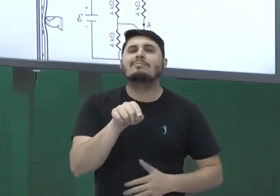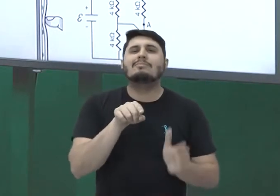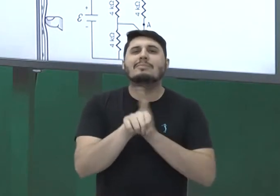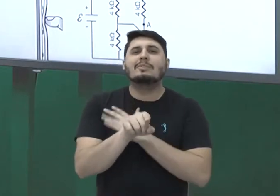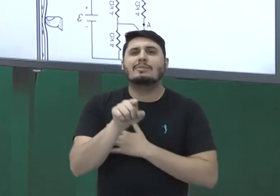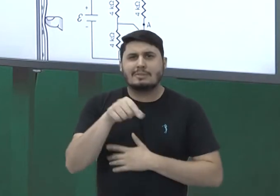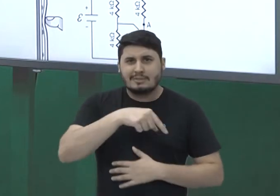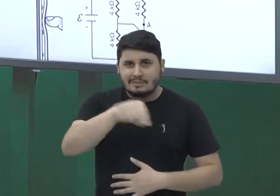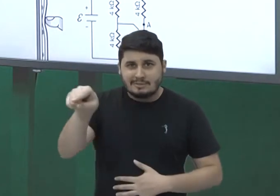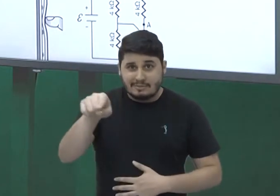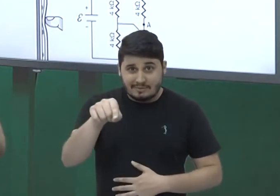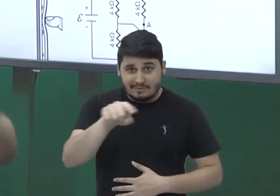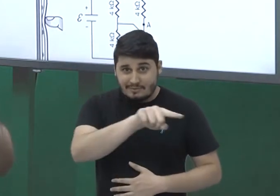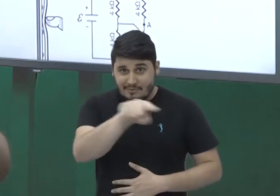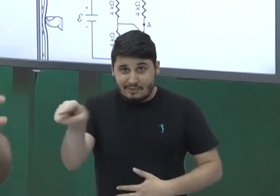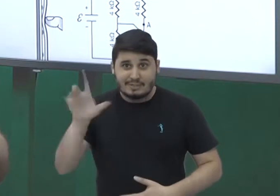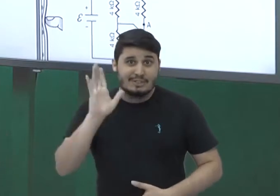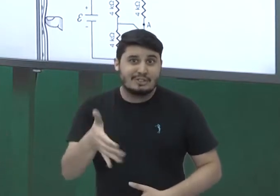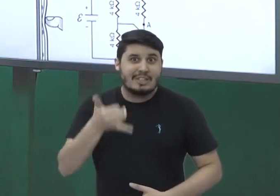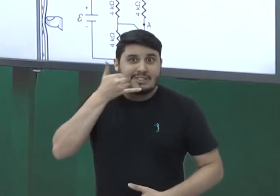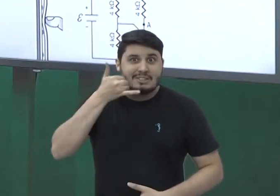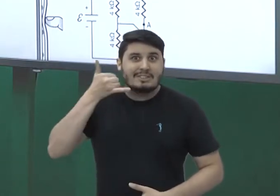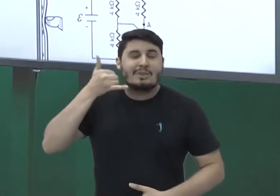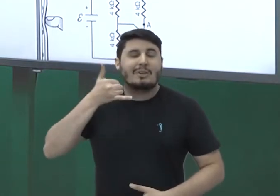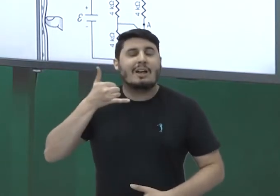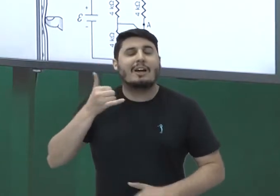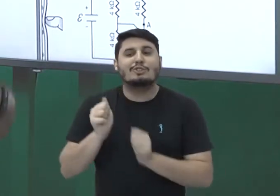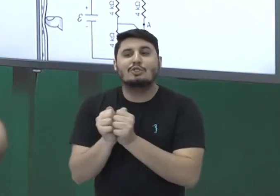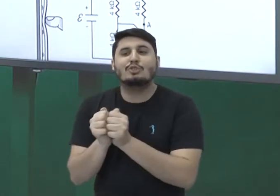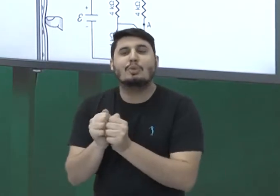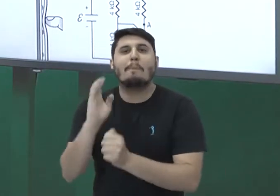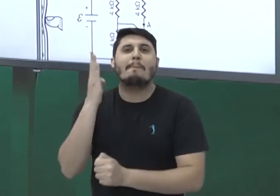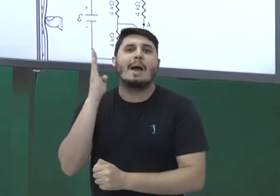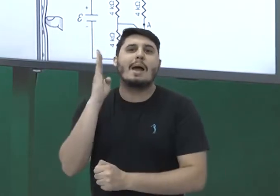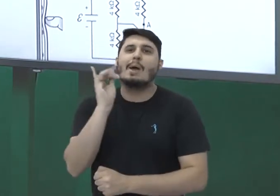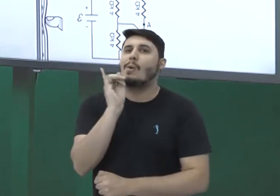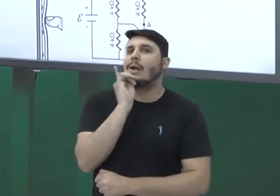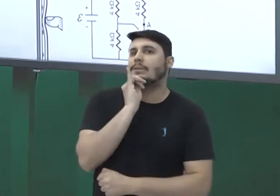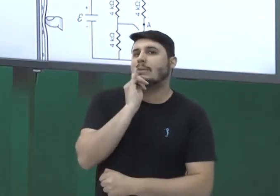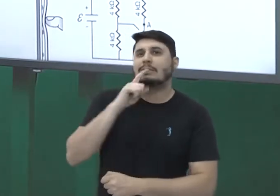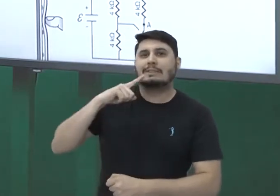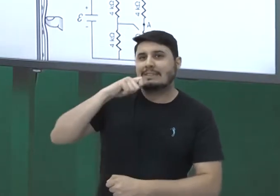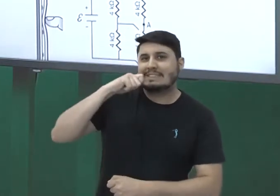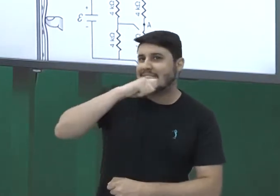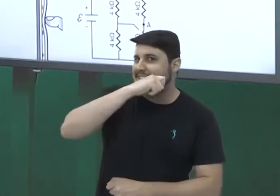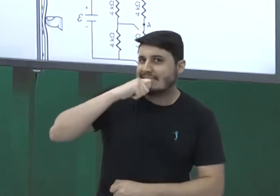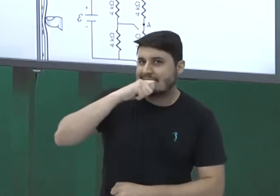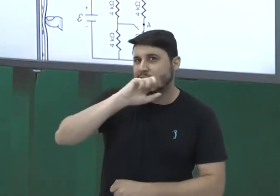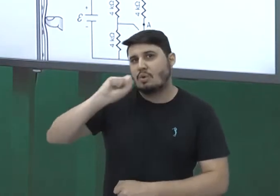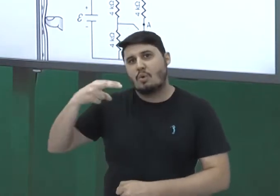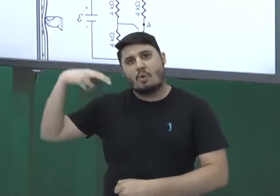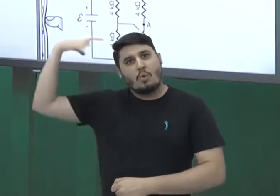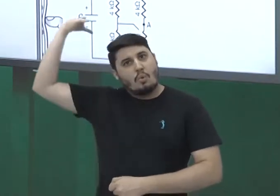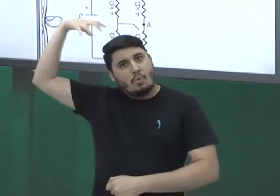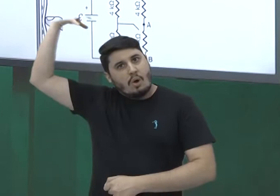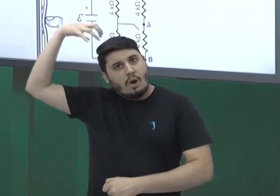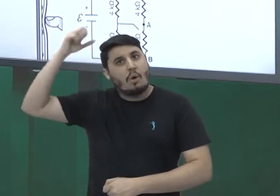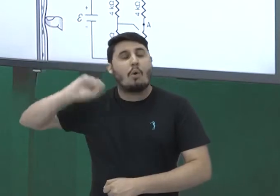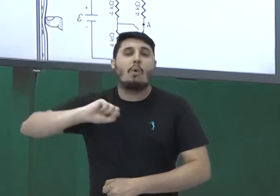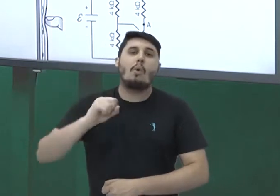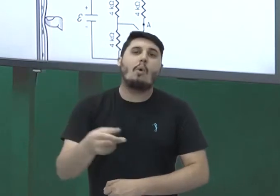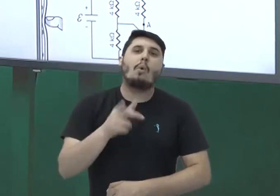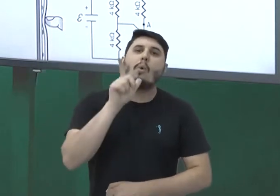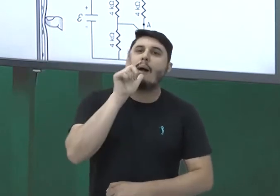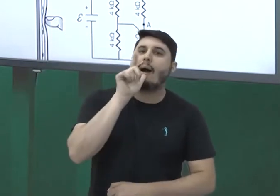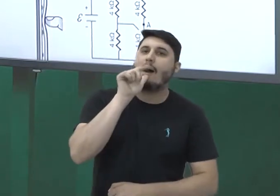banheiro, certo? A gente vai escovar os dentes, tomar banho, alguma coisa do tipo, certo? Ou até quando eu vou tomar uma água, alguma